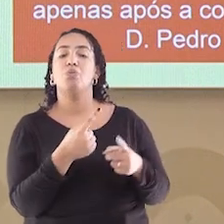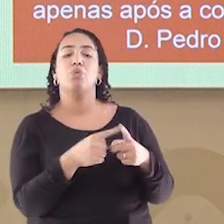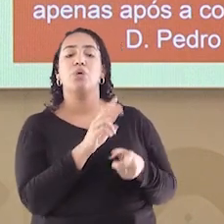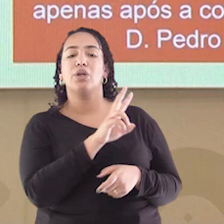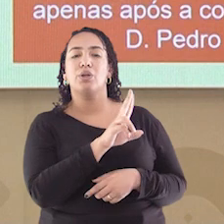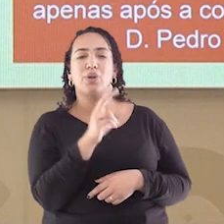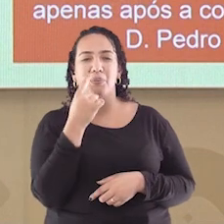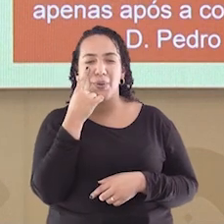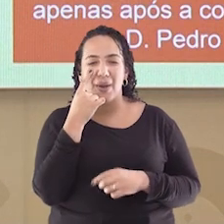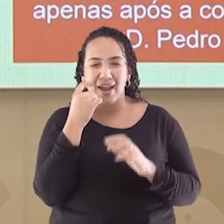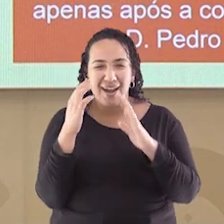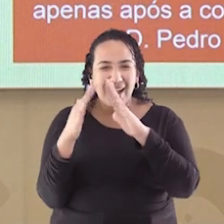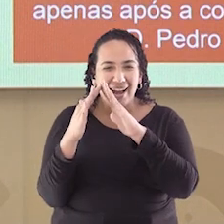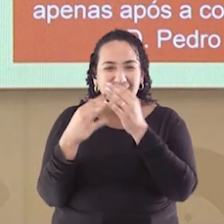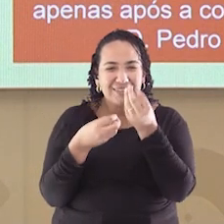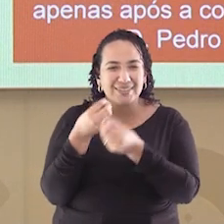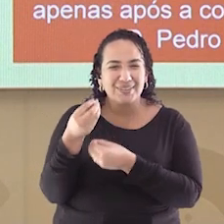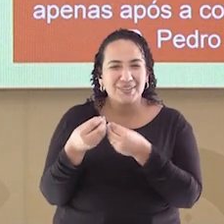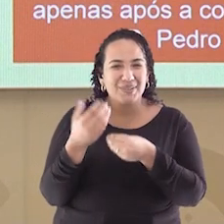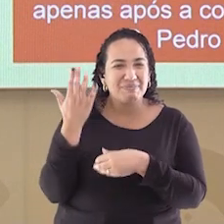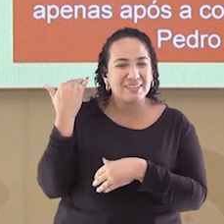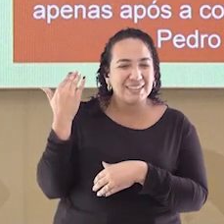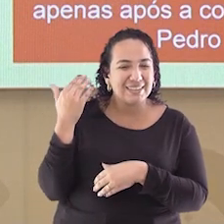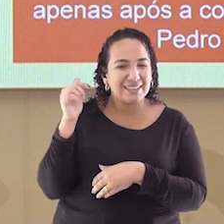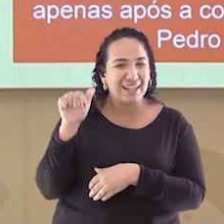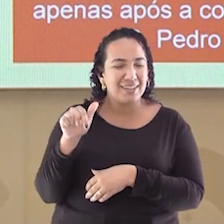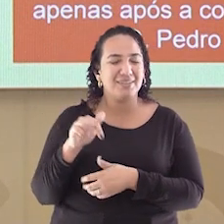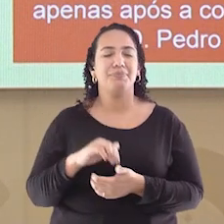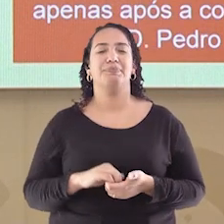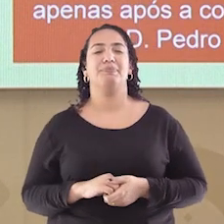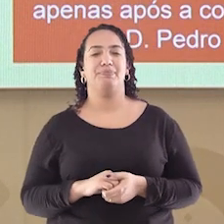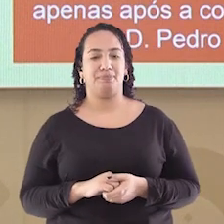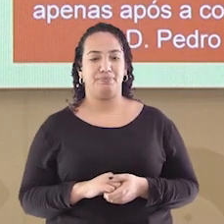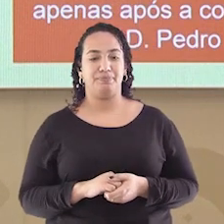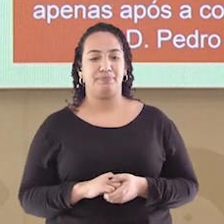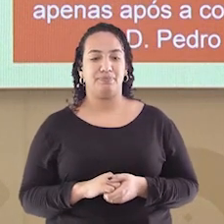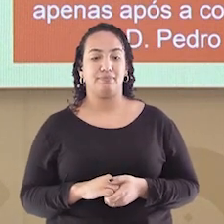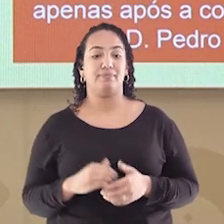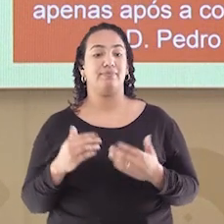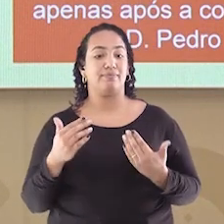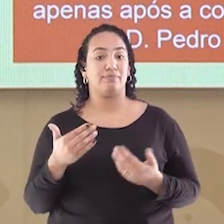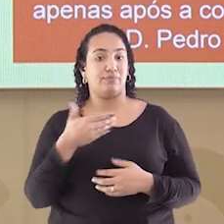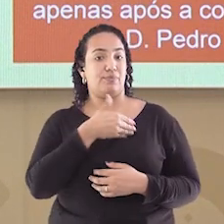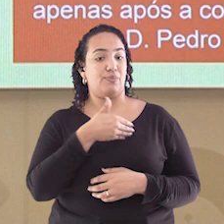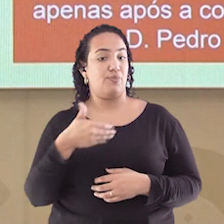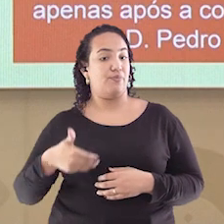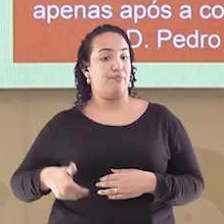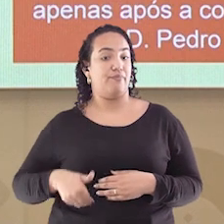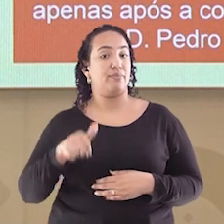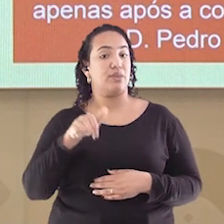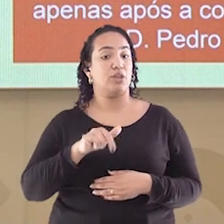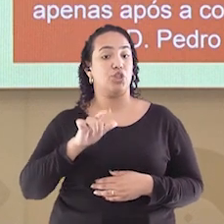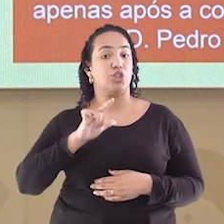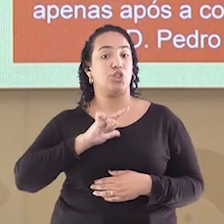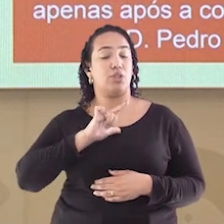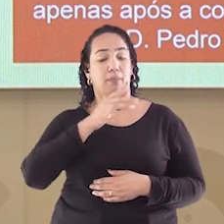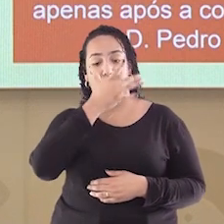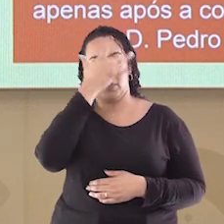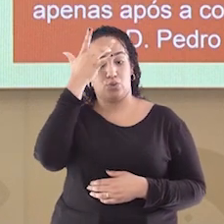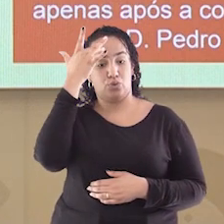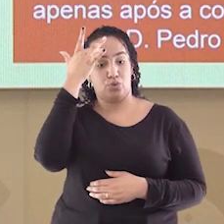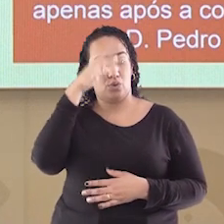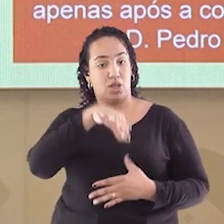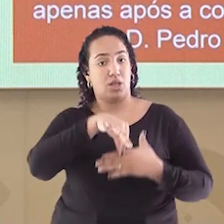aqui, aonde os cabanos ribeirinhos moravam lá na província do Grã-Pará. O governo central nomeou um novo governador